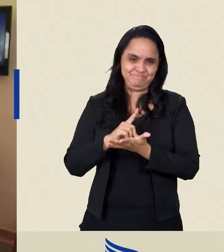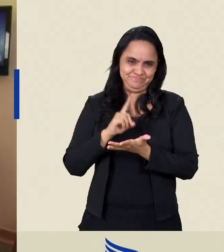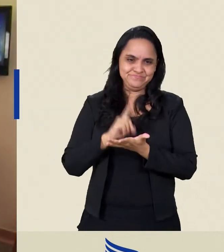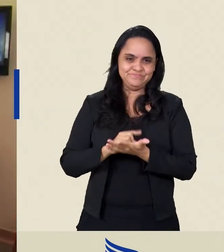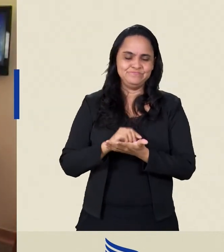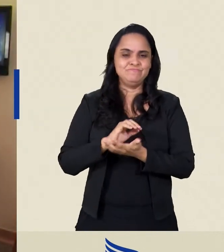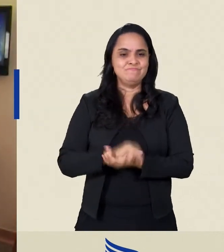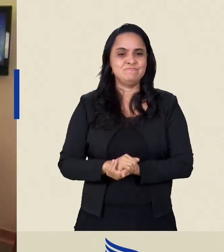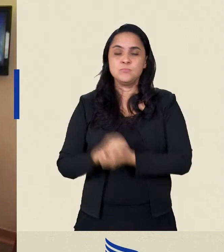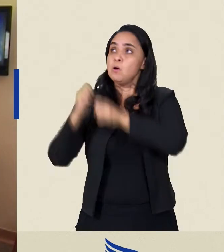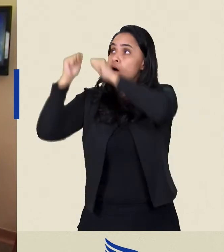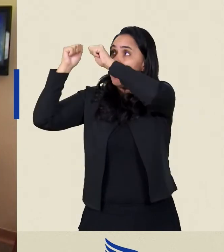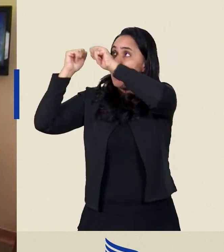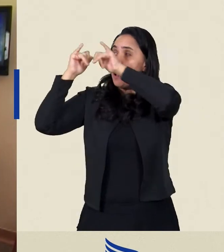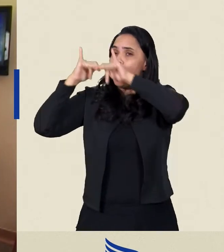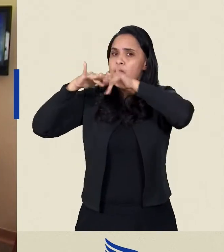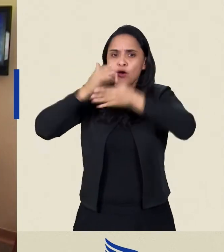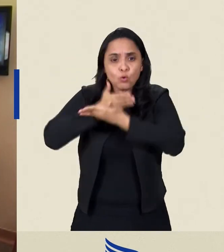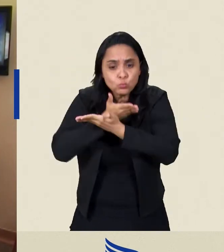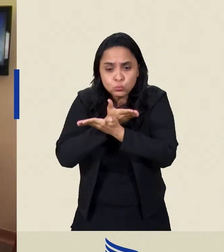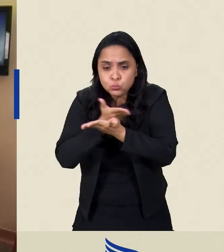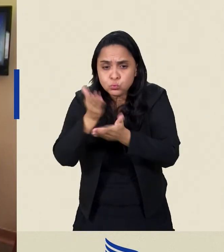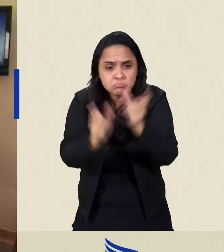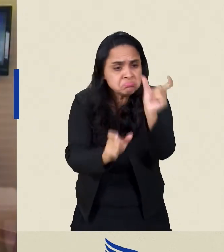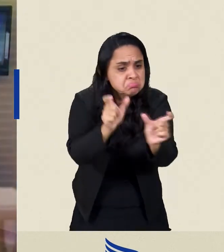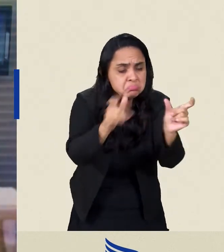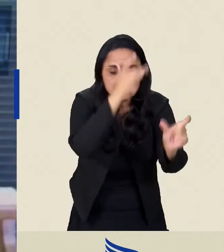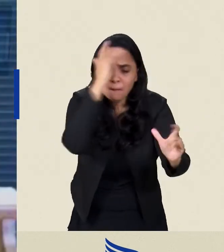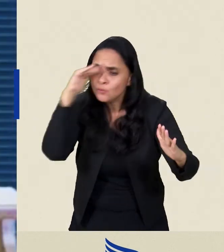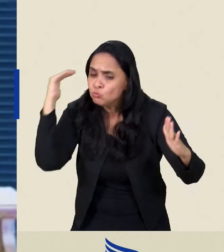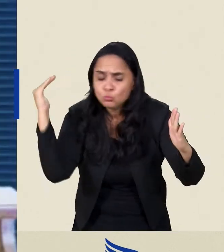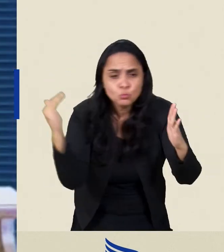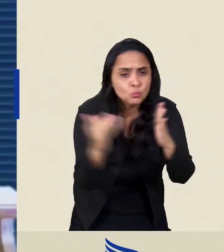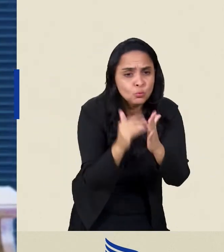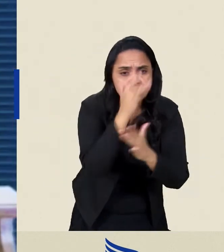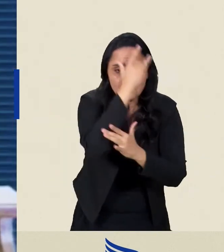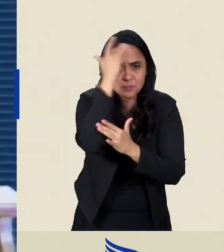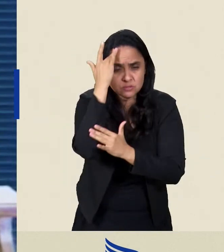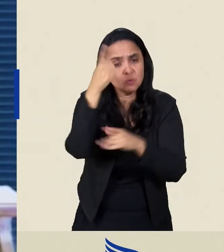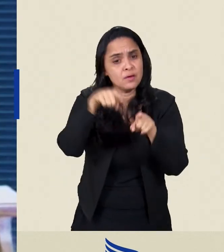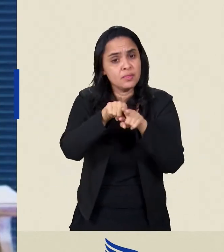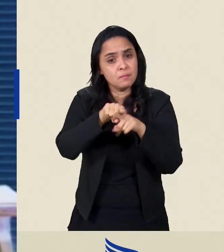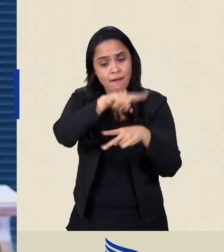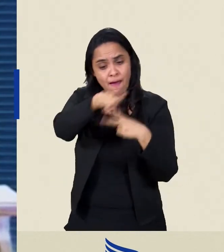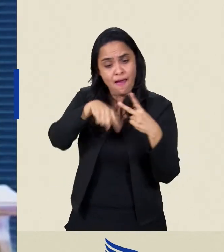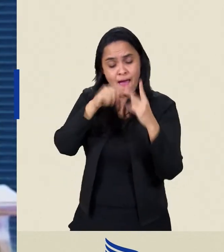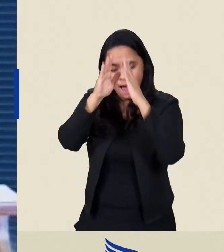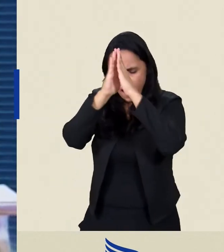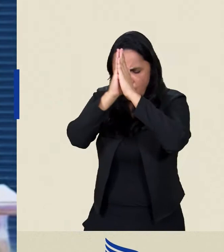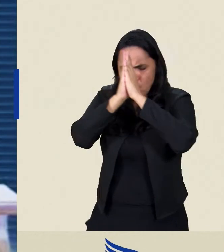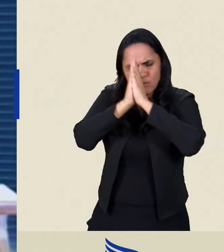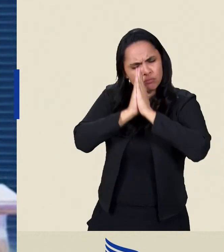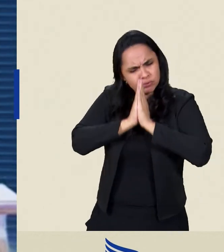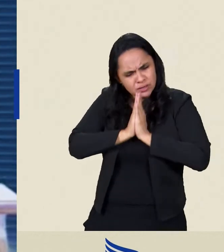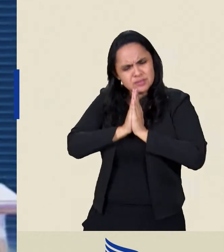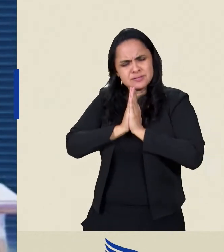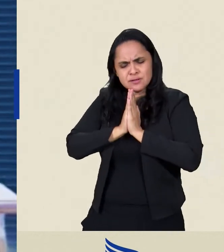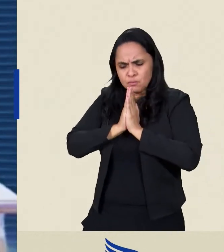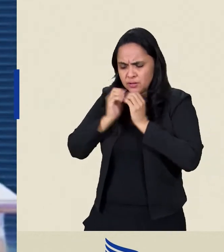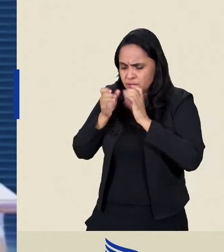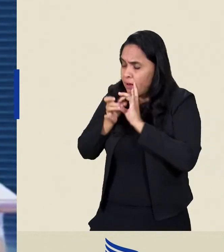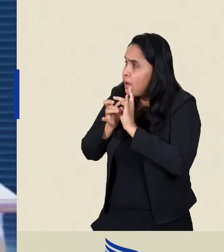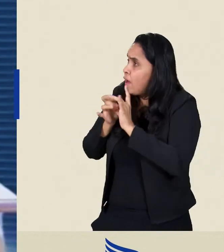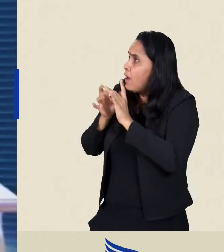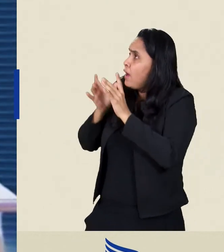todos e a oração é um meio de graça. Quer dizer, se o homem lança a mão daquele recurso, ele está se colocando no canal da graça, ele